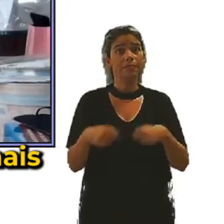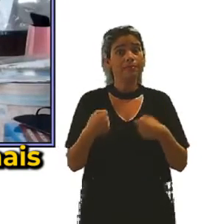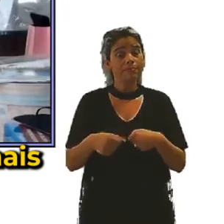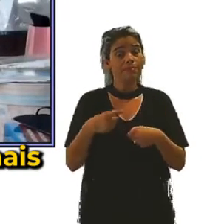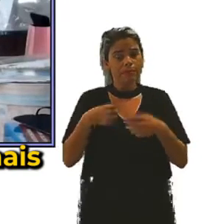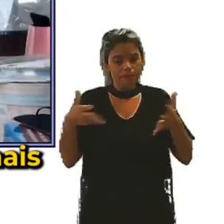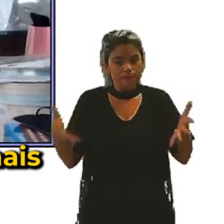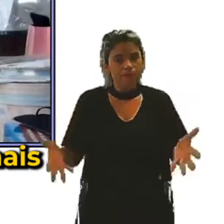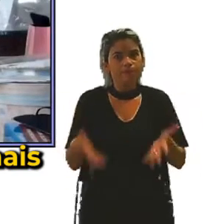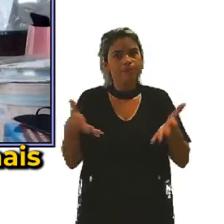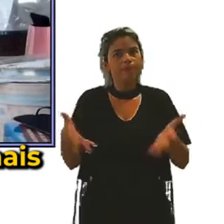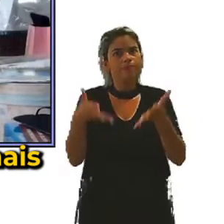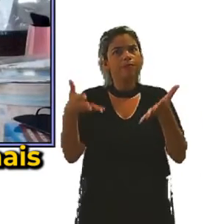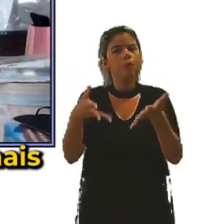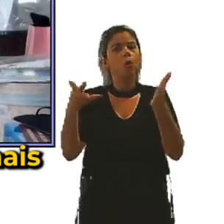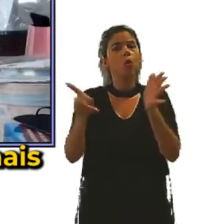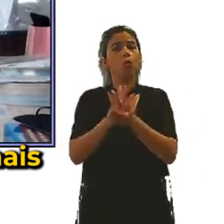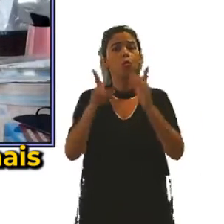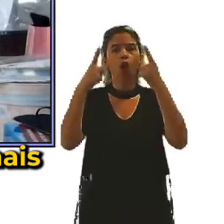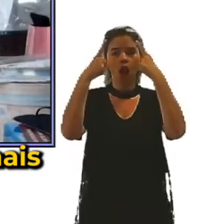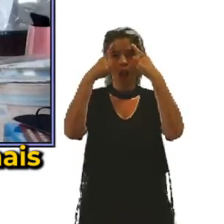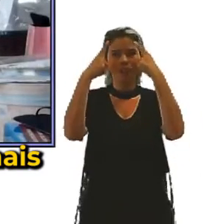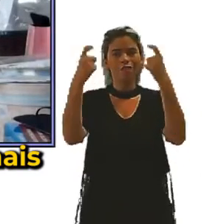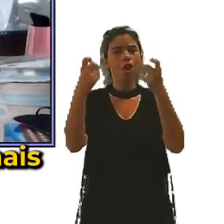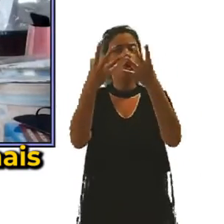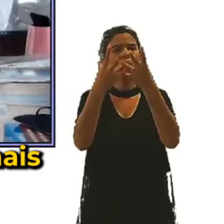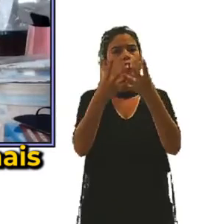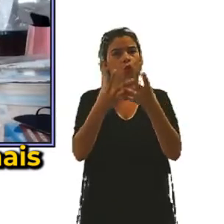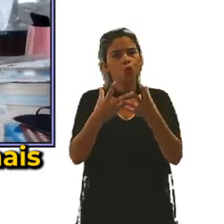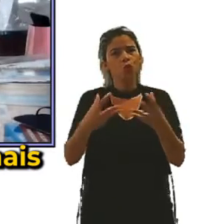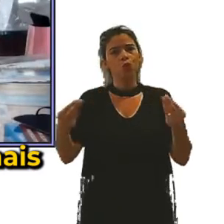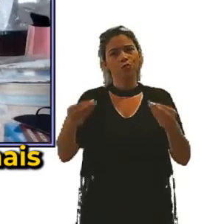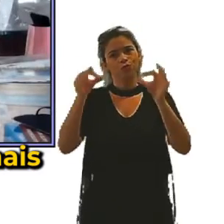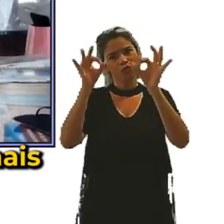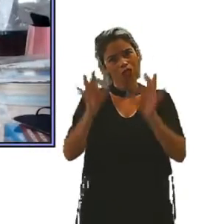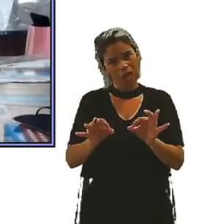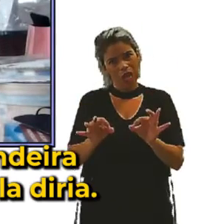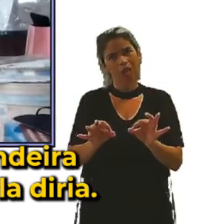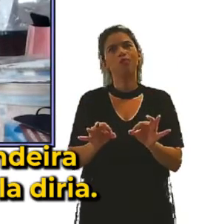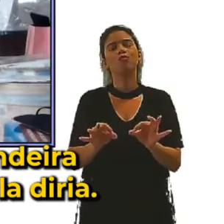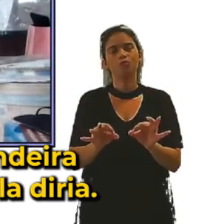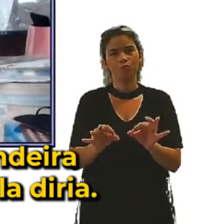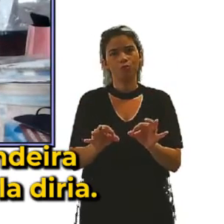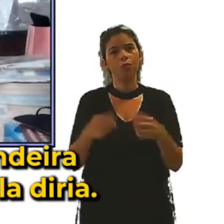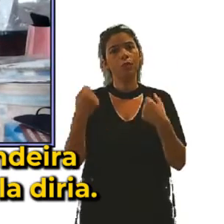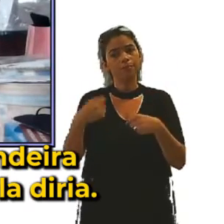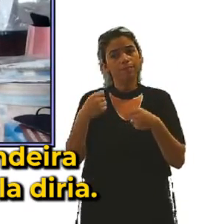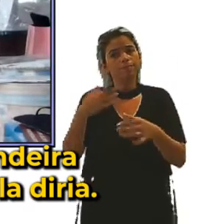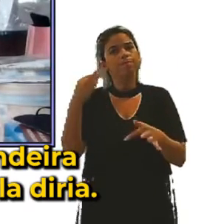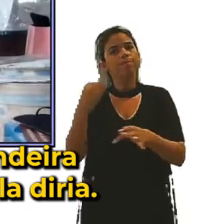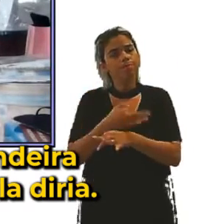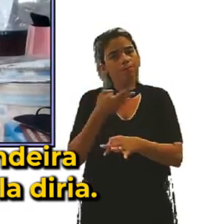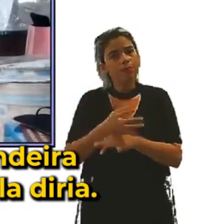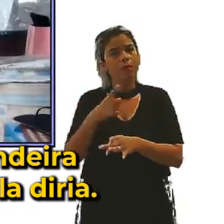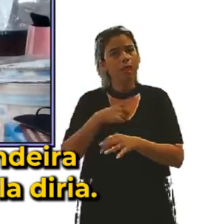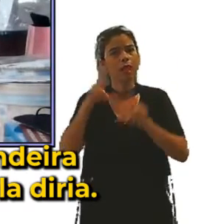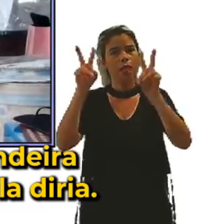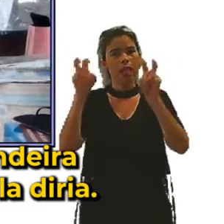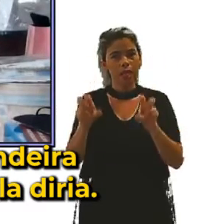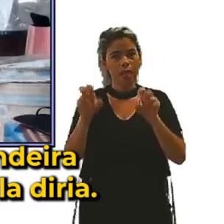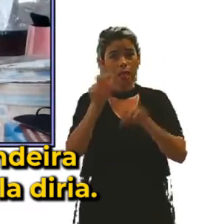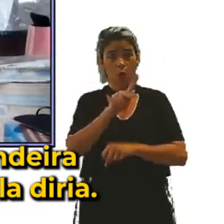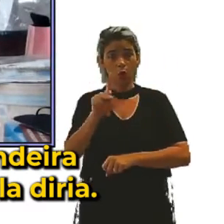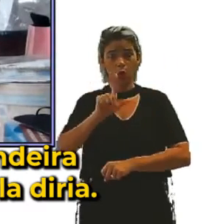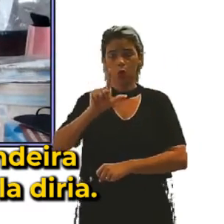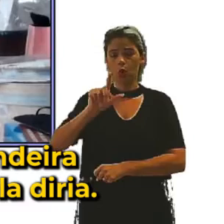então, potencializados para que essa violência ela seja cada vez mais enfrentada. Tem uma frase da professora Lourdes